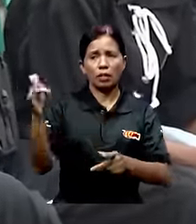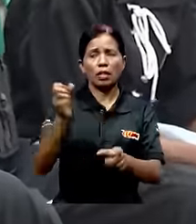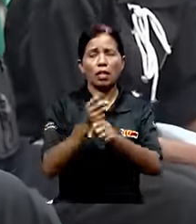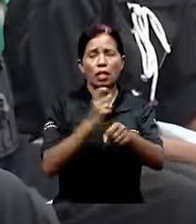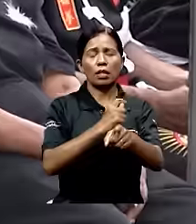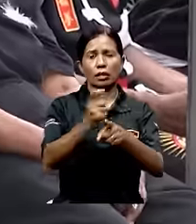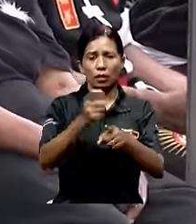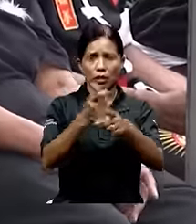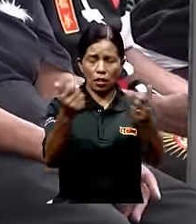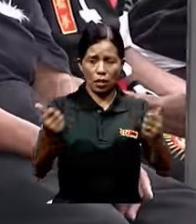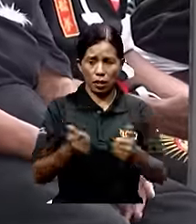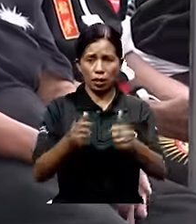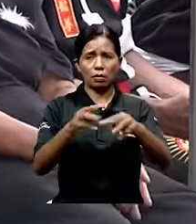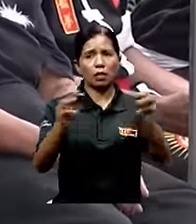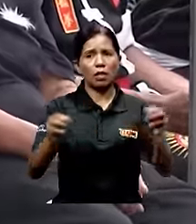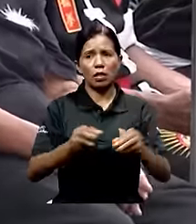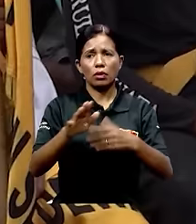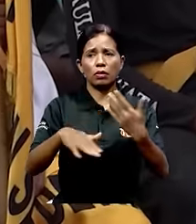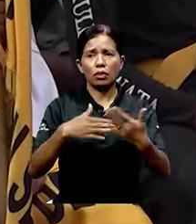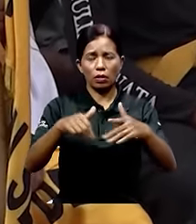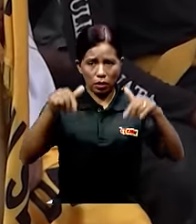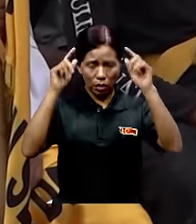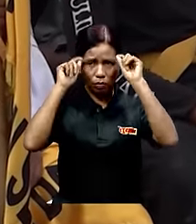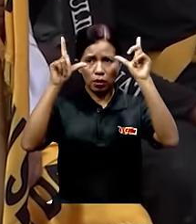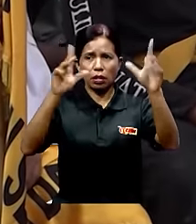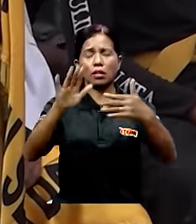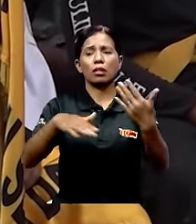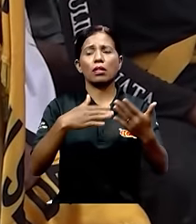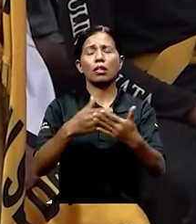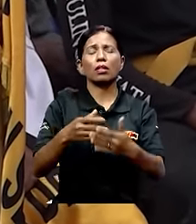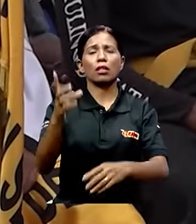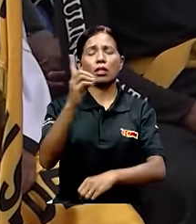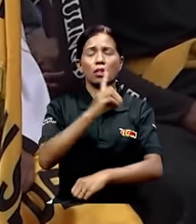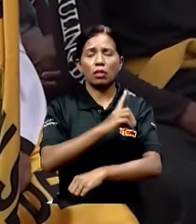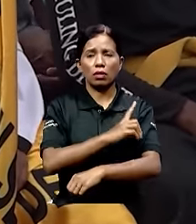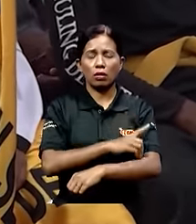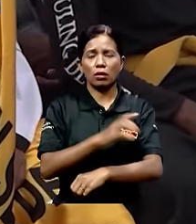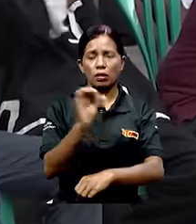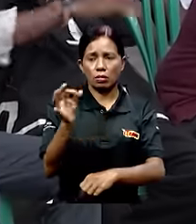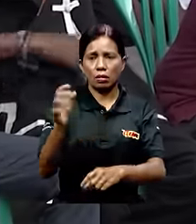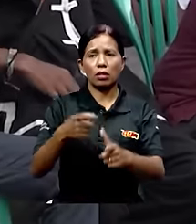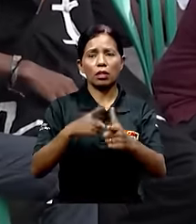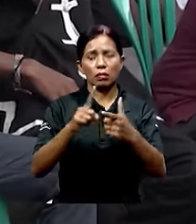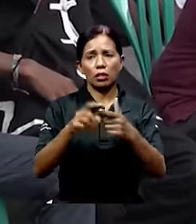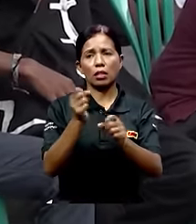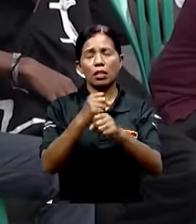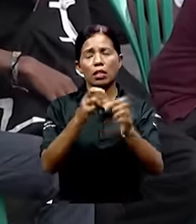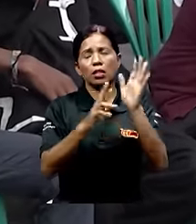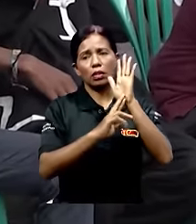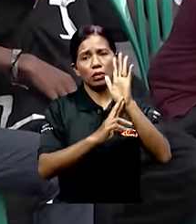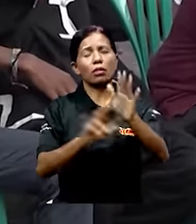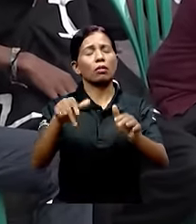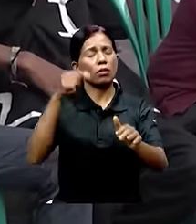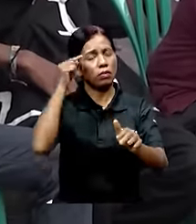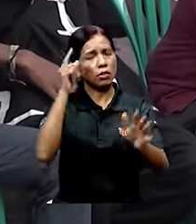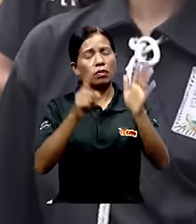pratica artes marciais no arte rituais e a território nacional durante loron Sianulo, depois halau relatório ba governo no informa